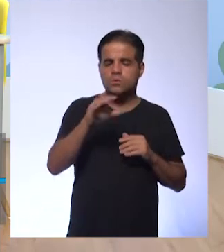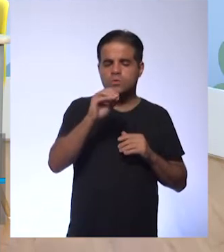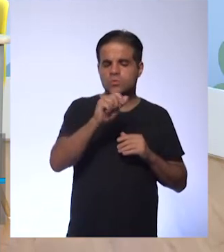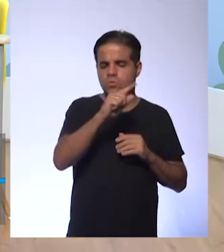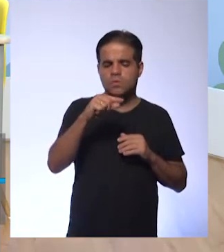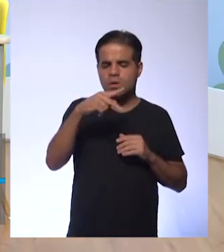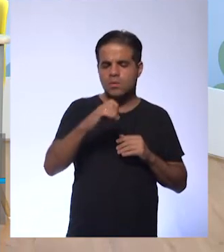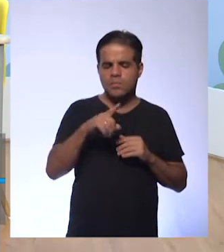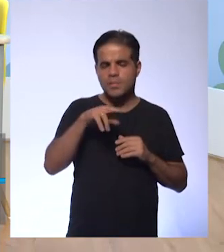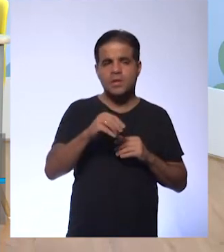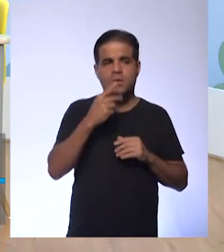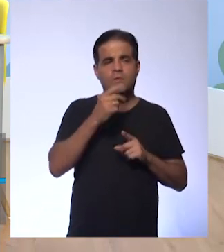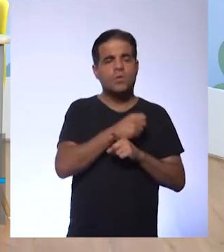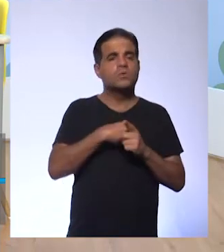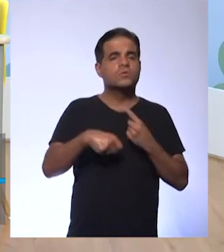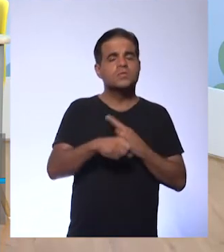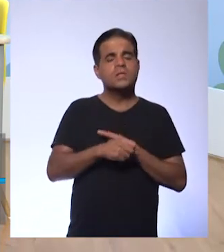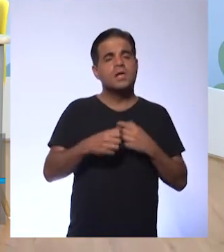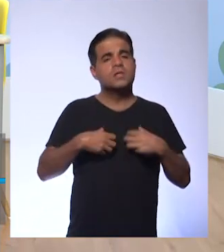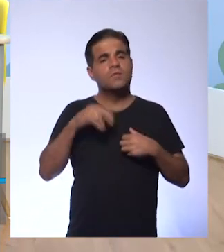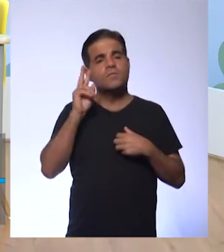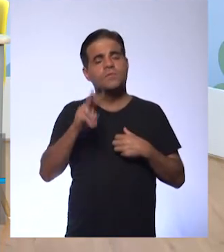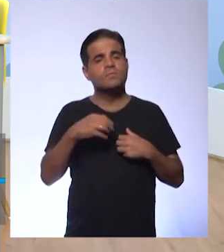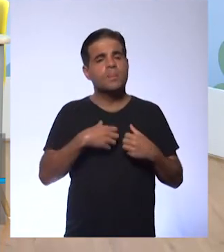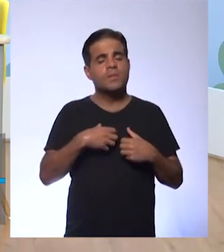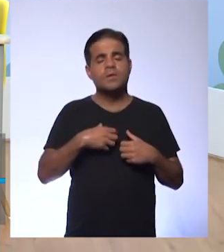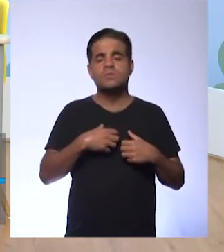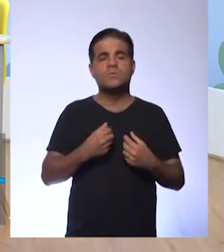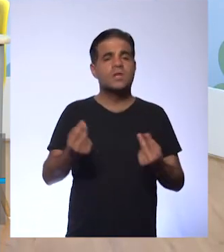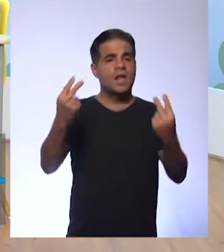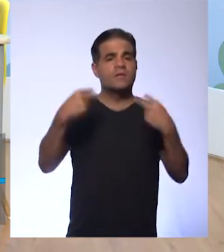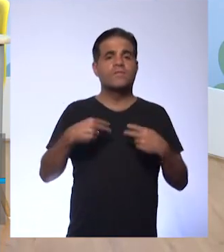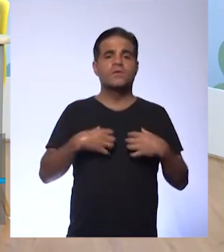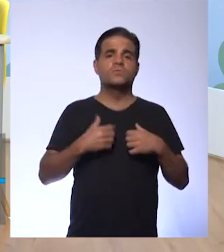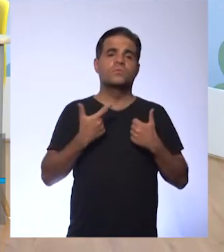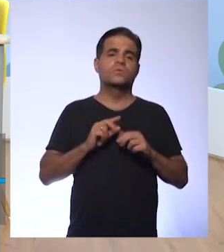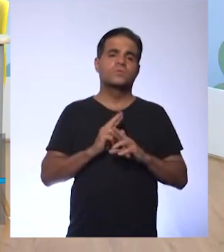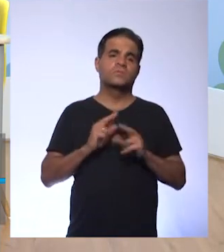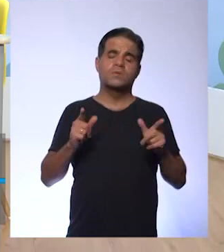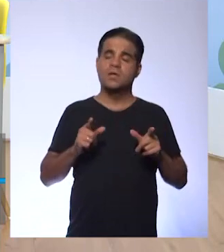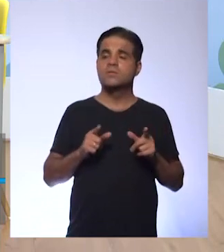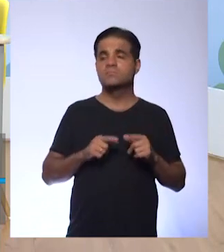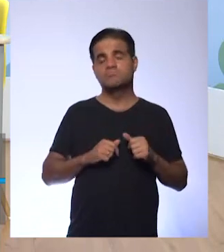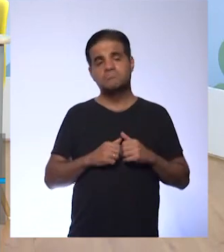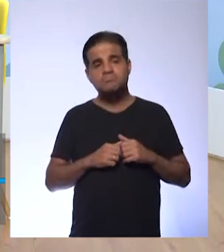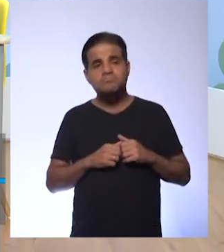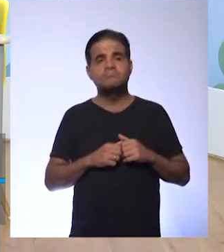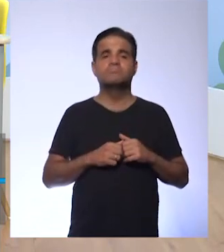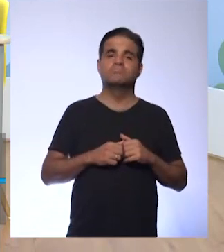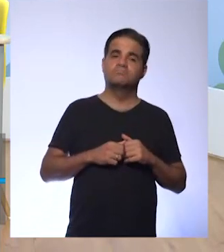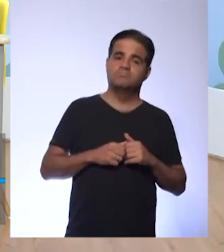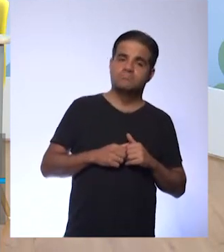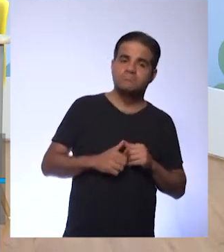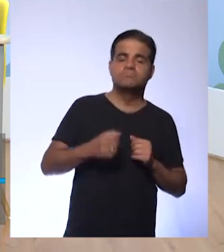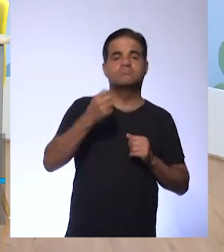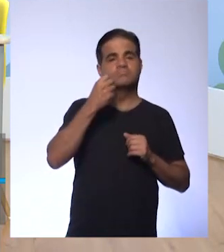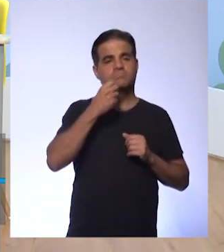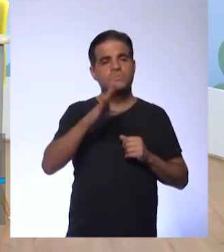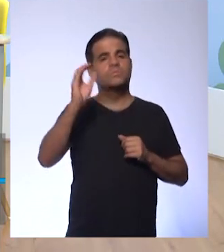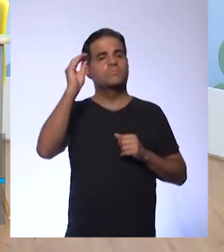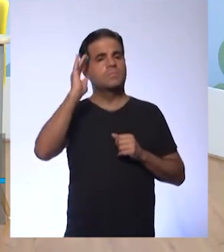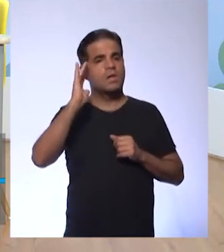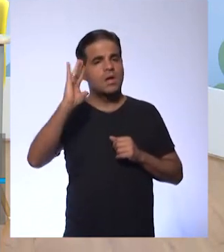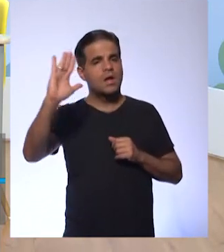Hum. a sociedade a vê de um jeito e ela se vê de outro. É uma boa reflexão. Ela é uma